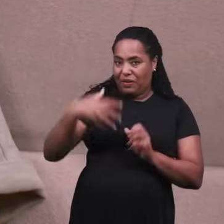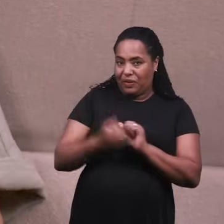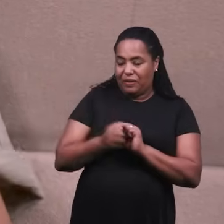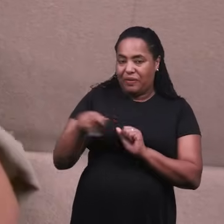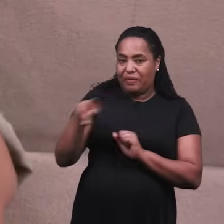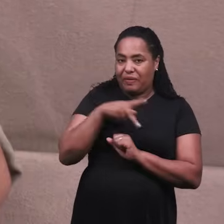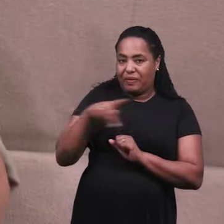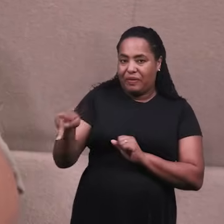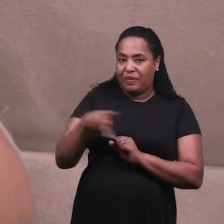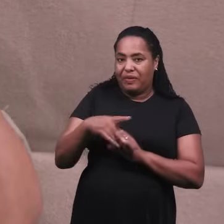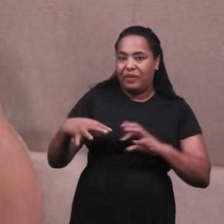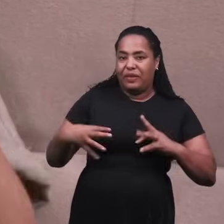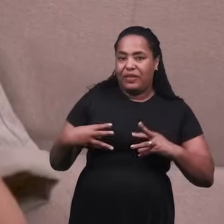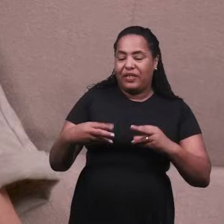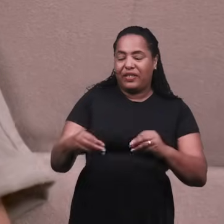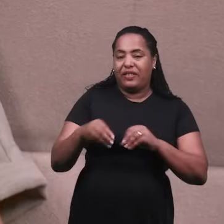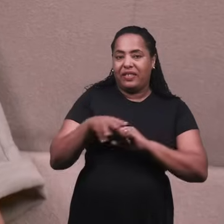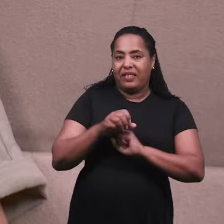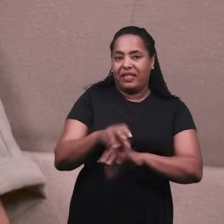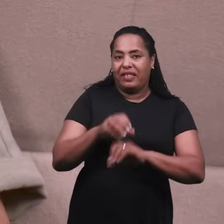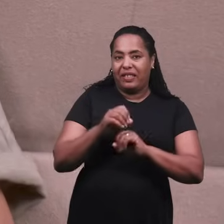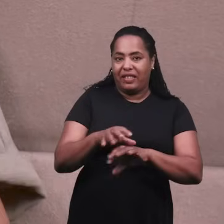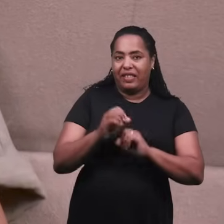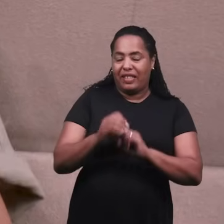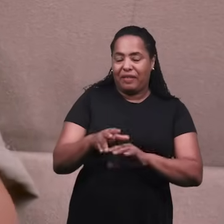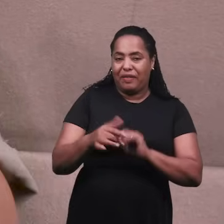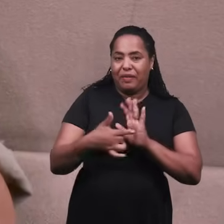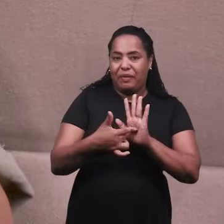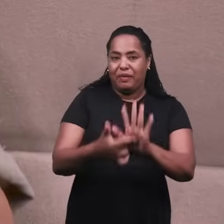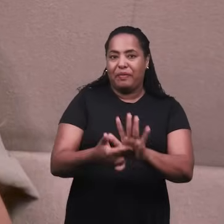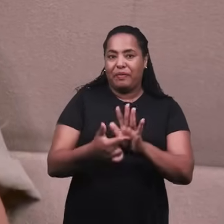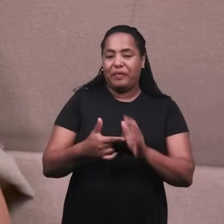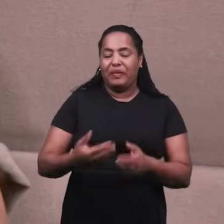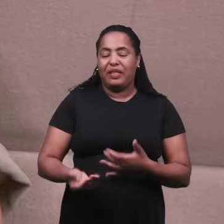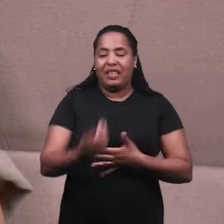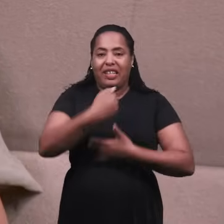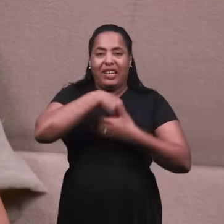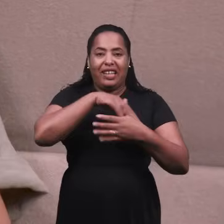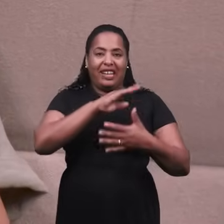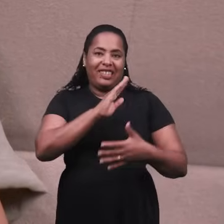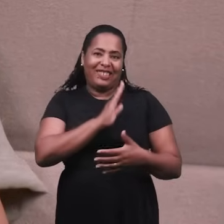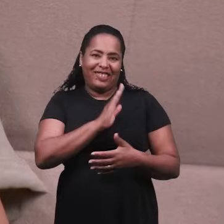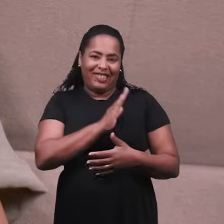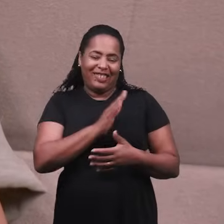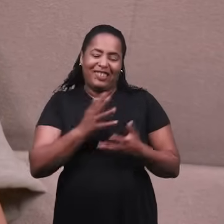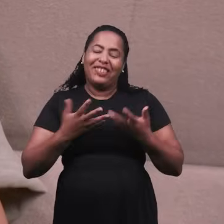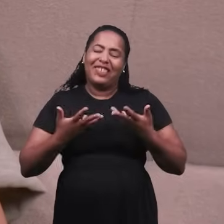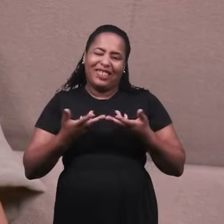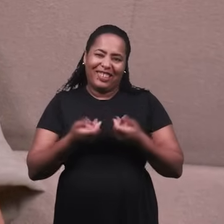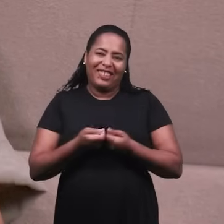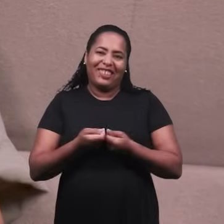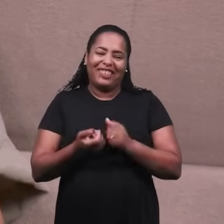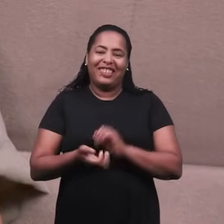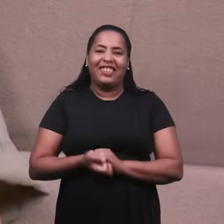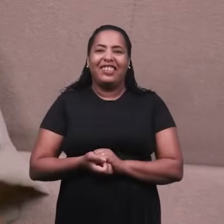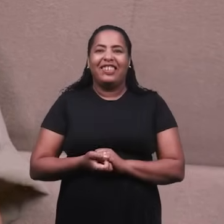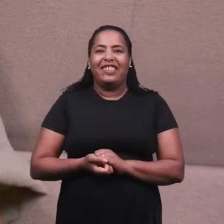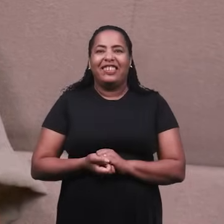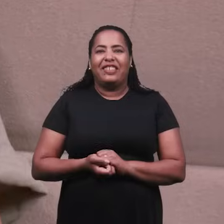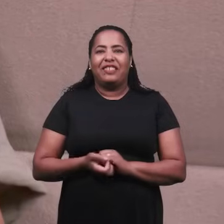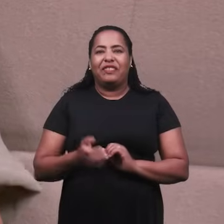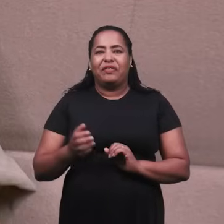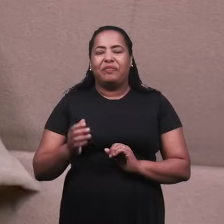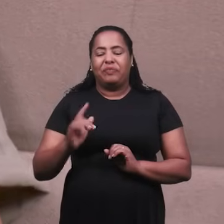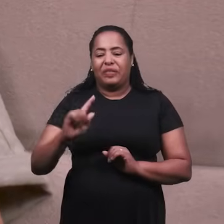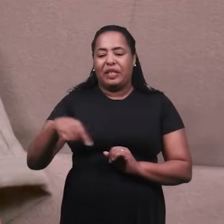professoras, com todo esse ensinamento que a gente vai passando, e eles guardam no coração. Olha que maravilha. No